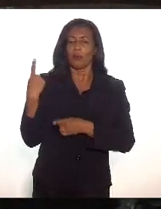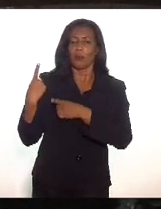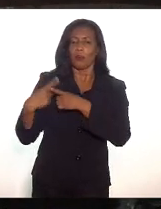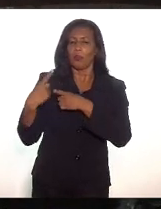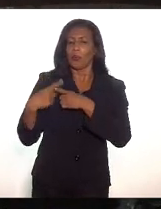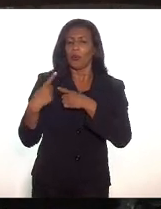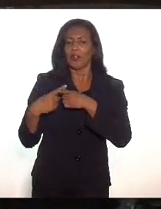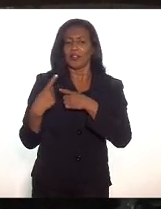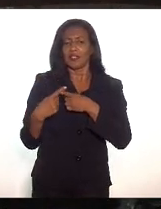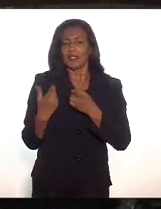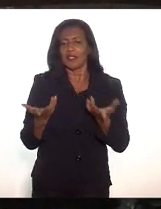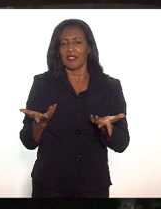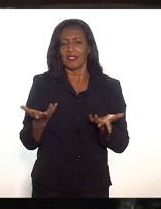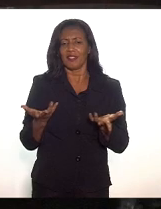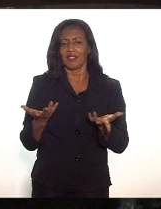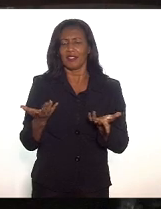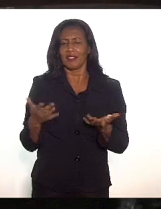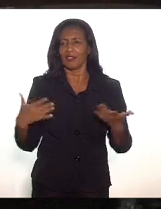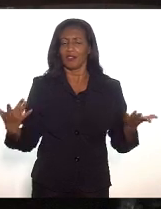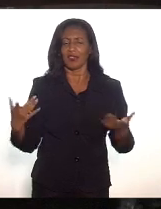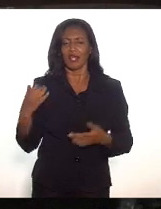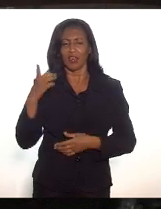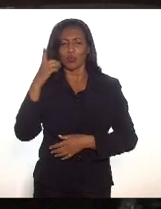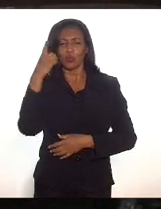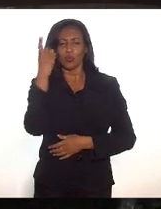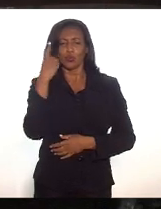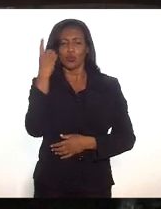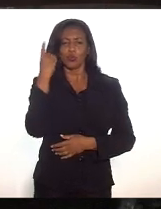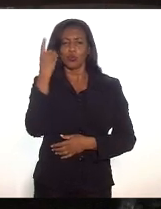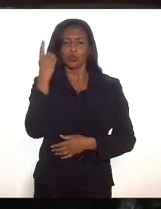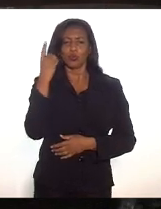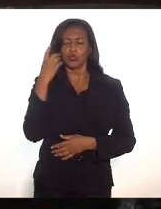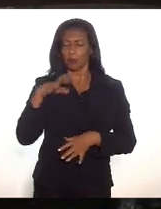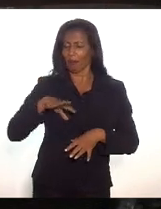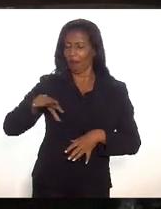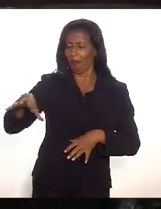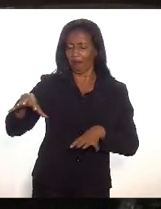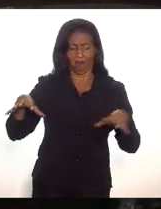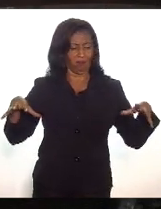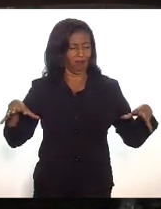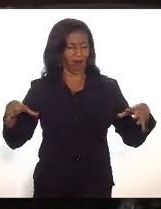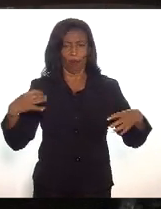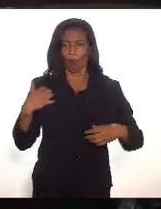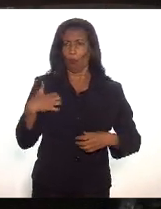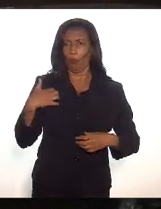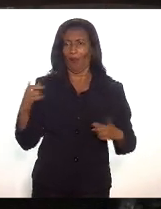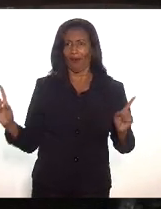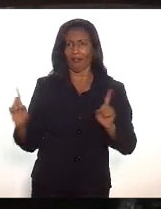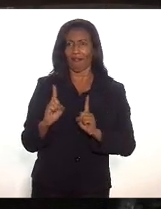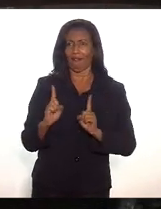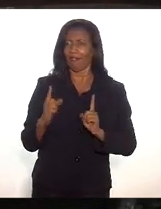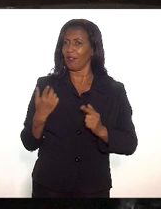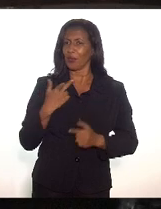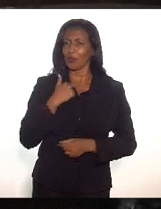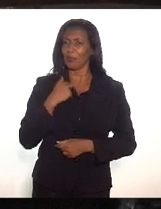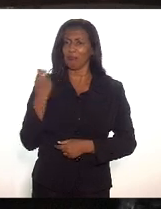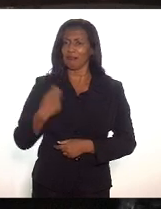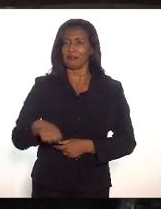ficar os deputados melindrados um com o outro. Essa é a primeira